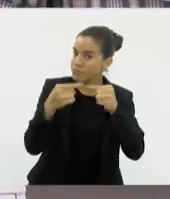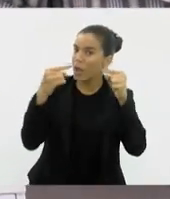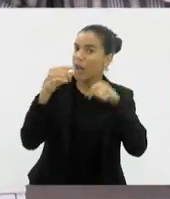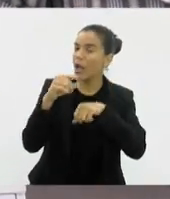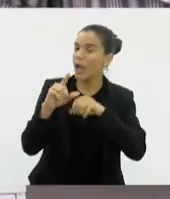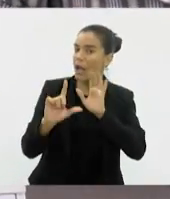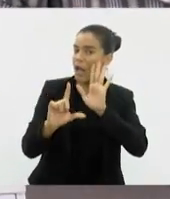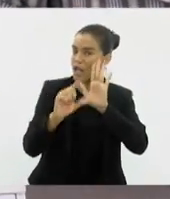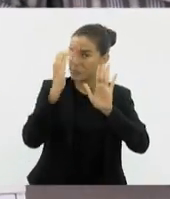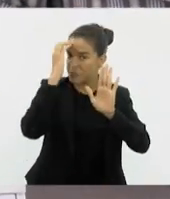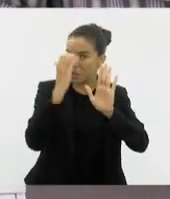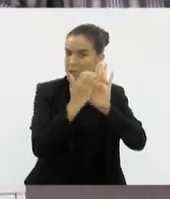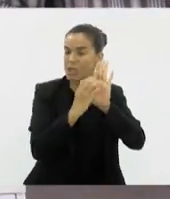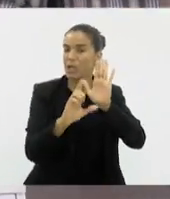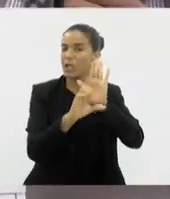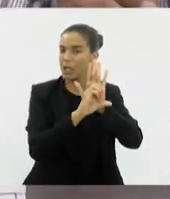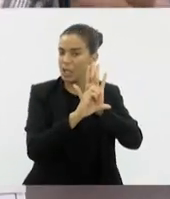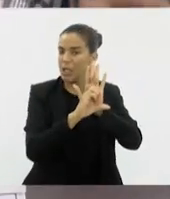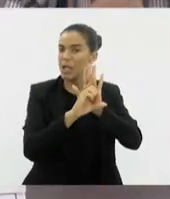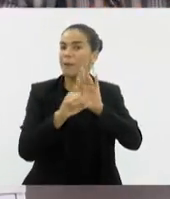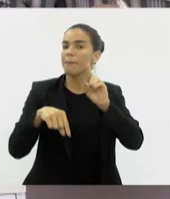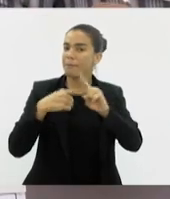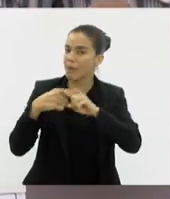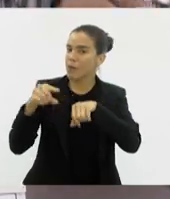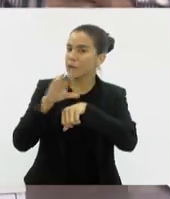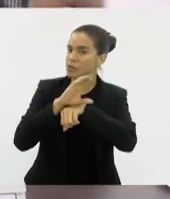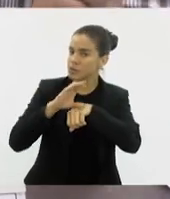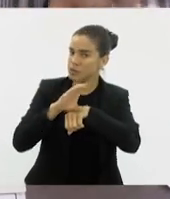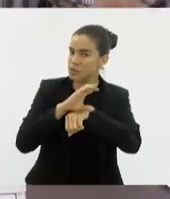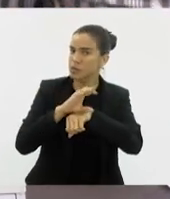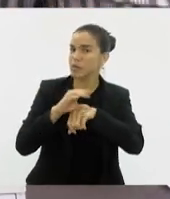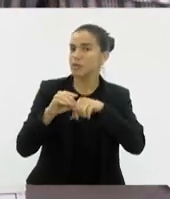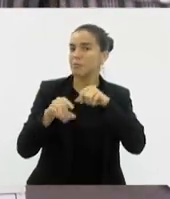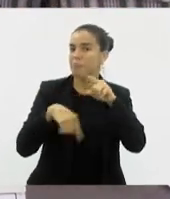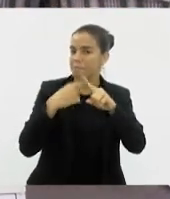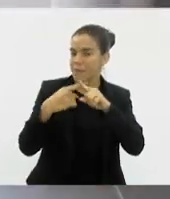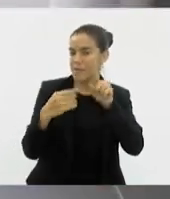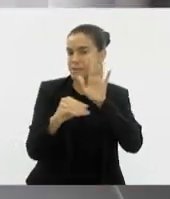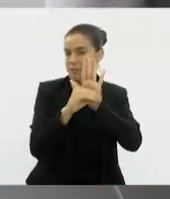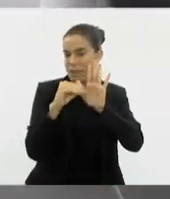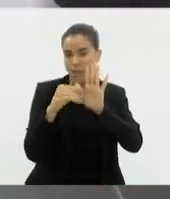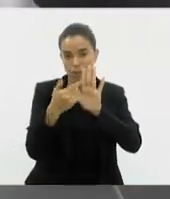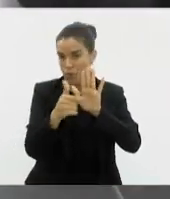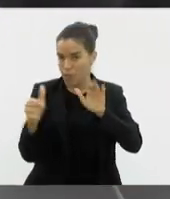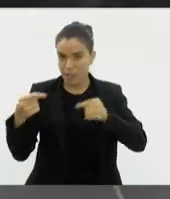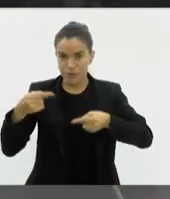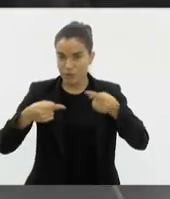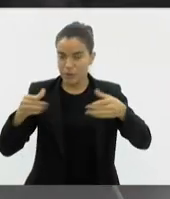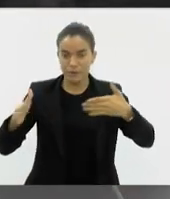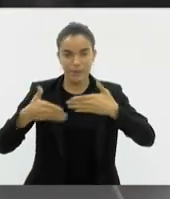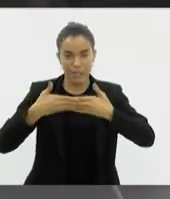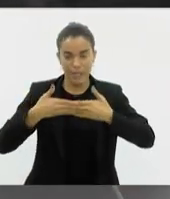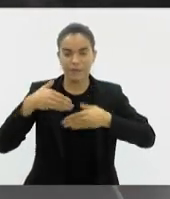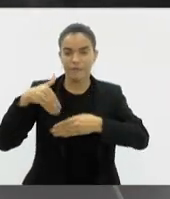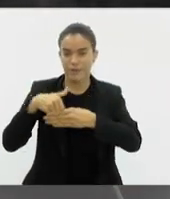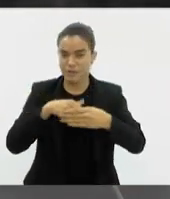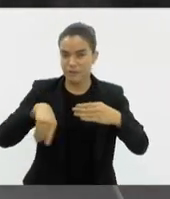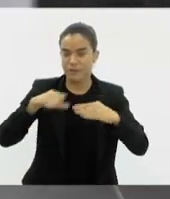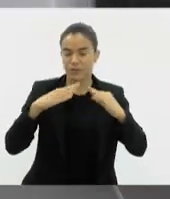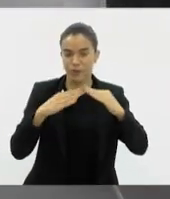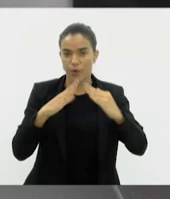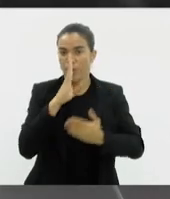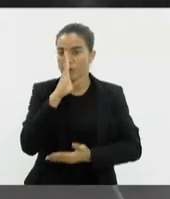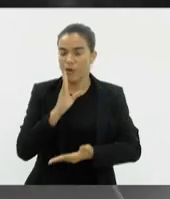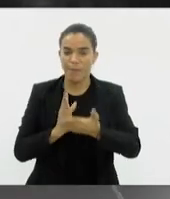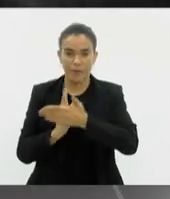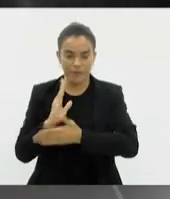desse 45? Isso, pela constitucionalidade com emenda. Ah, é para prosseguir. Bem. Tudo bem. Então, não havendo quem queira discutir, encerrada a discussão e votação. Senhores que aprovam,